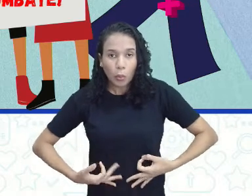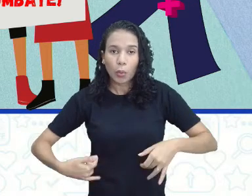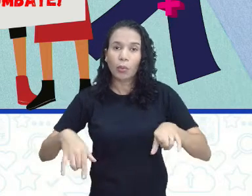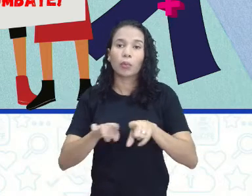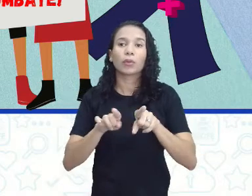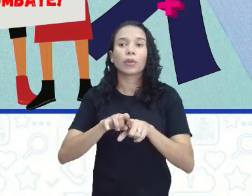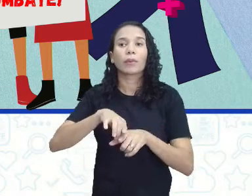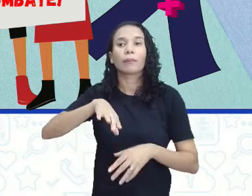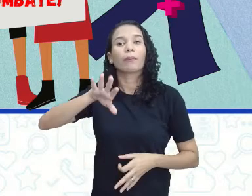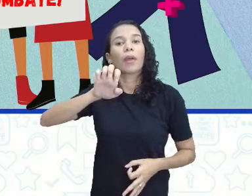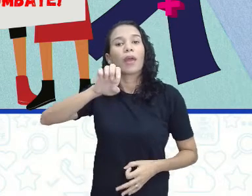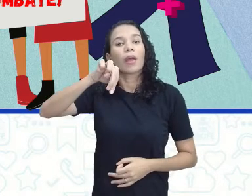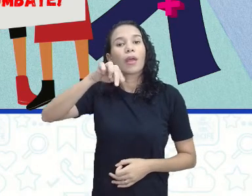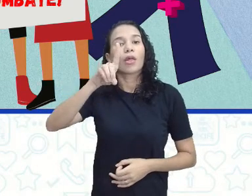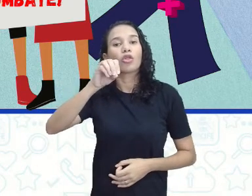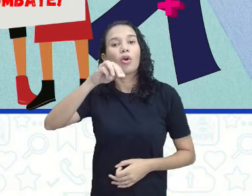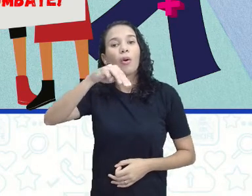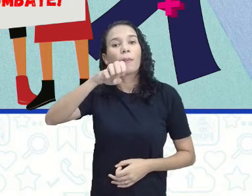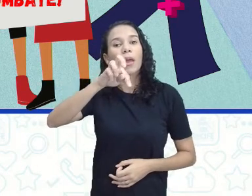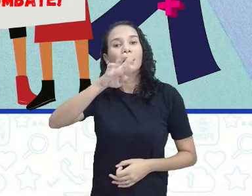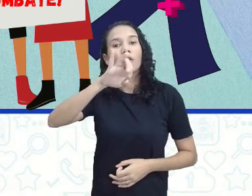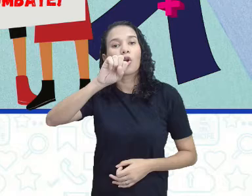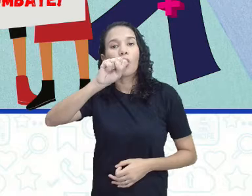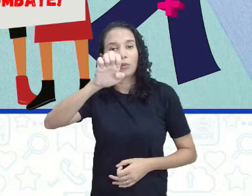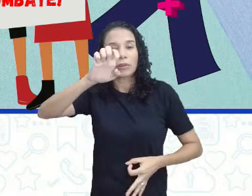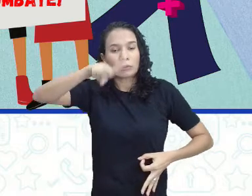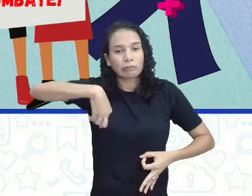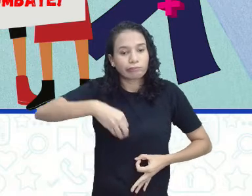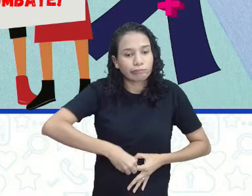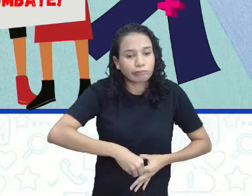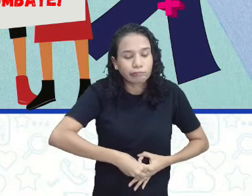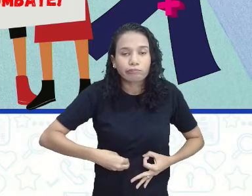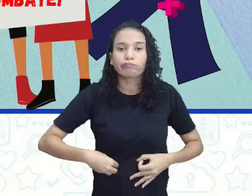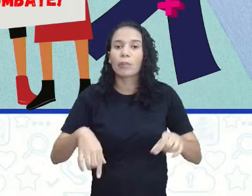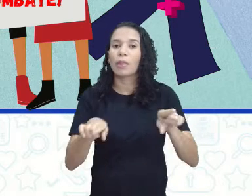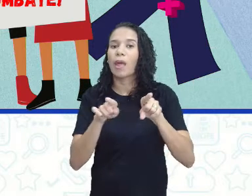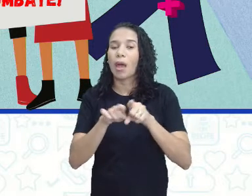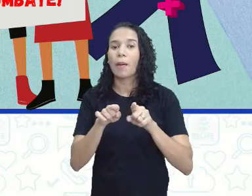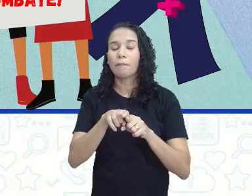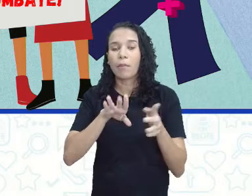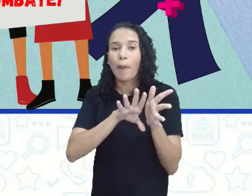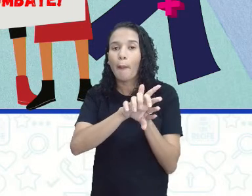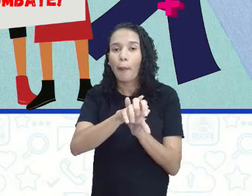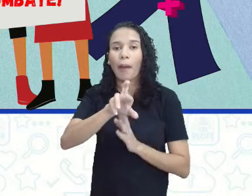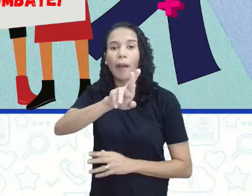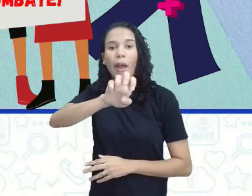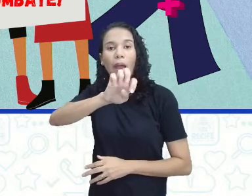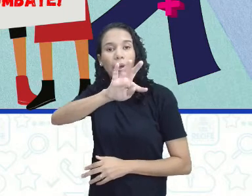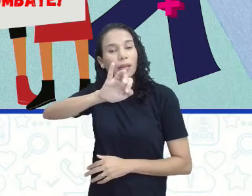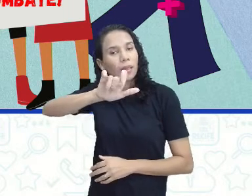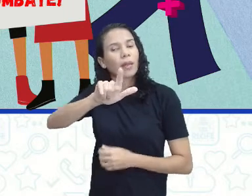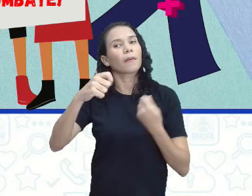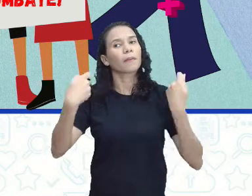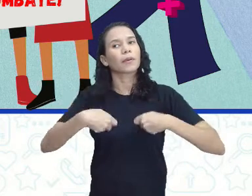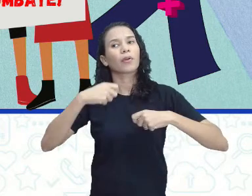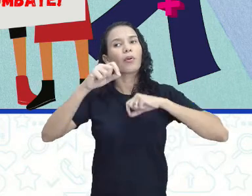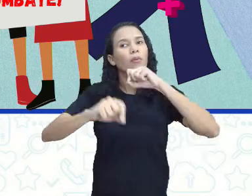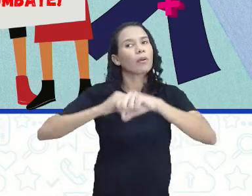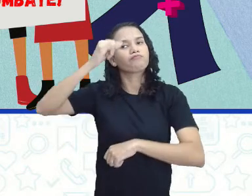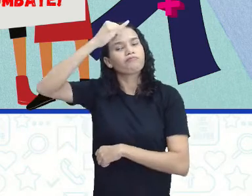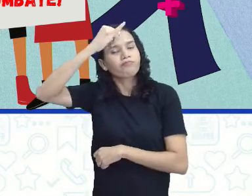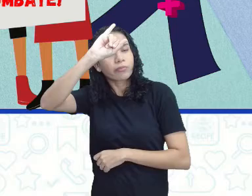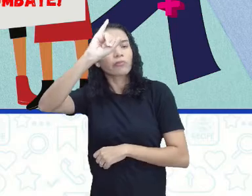também a questão do câncer de colo retal. Então, para todas as doenças, é preciso aí a questão da prevenção. E se